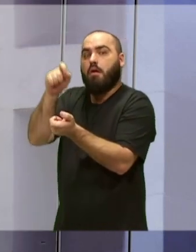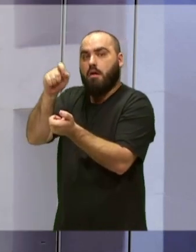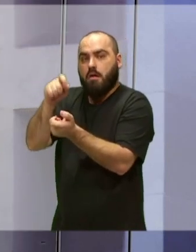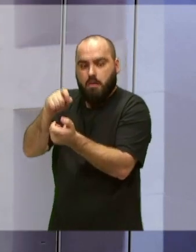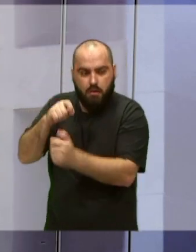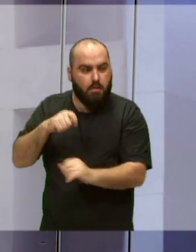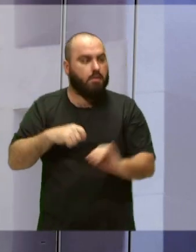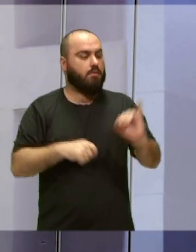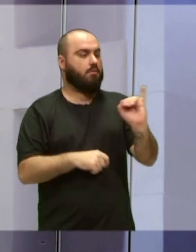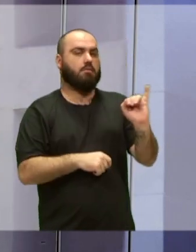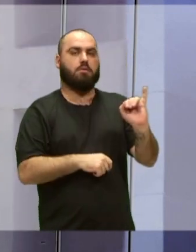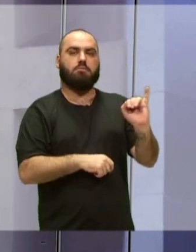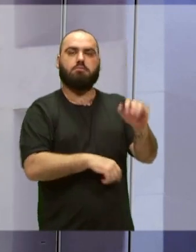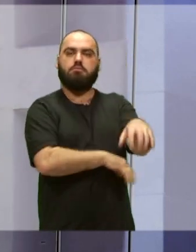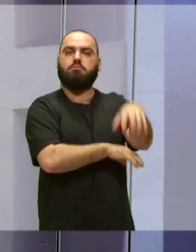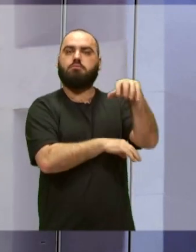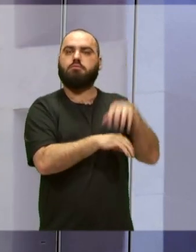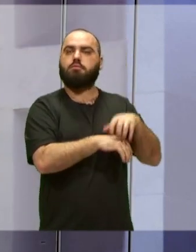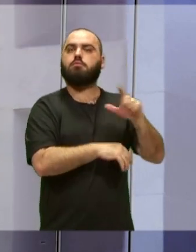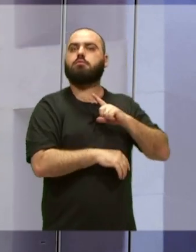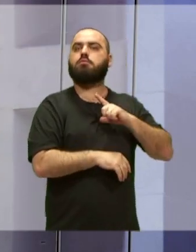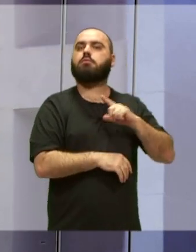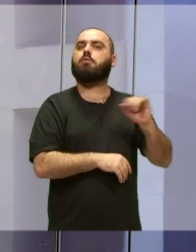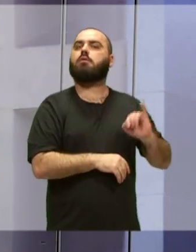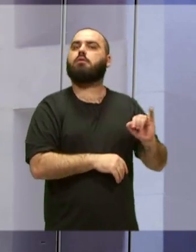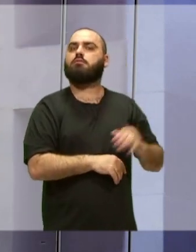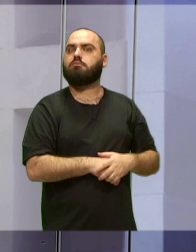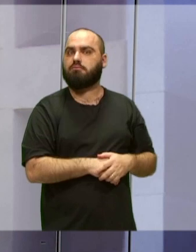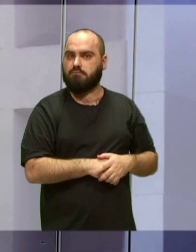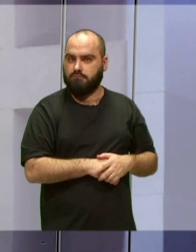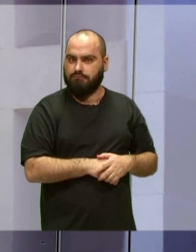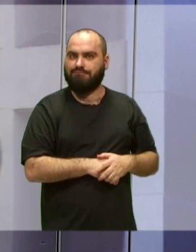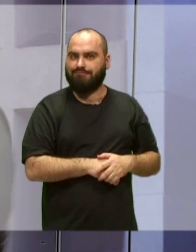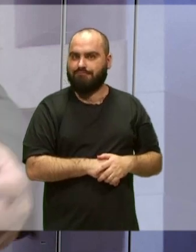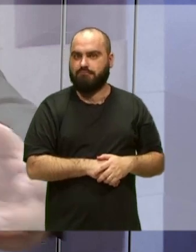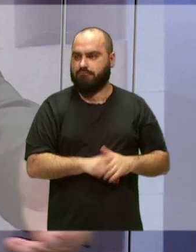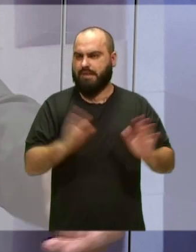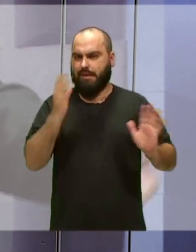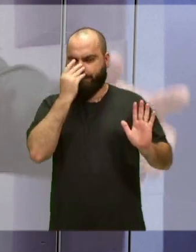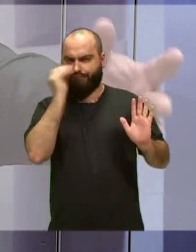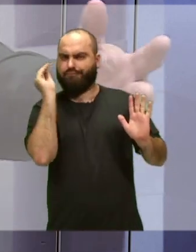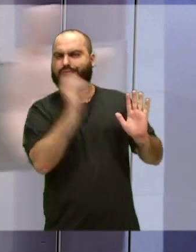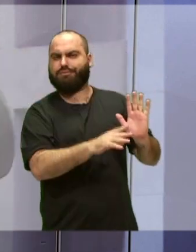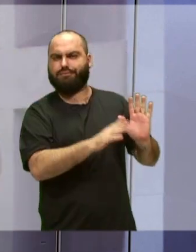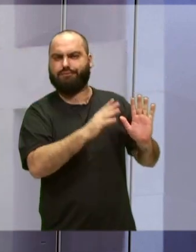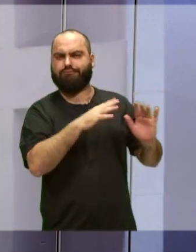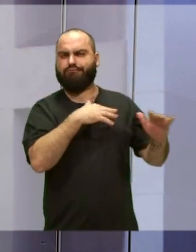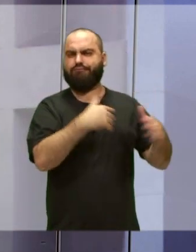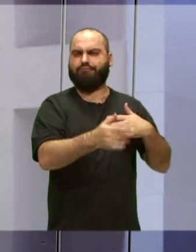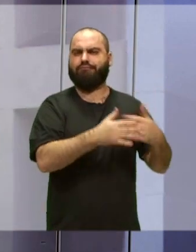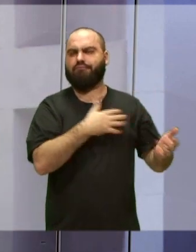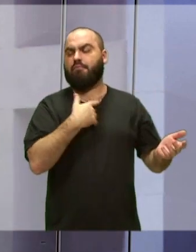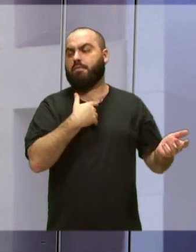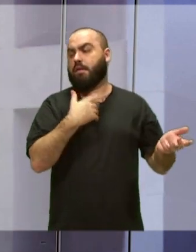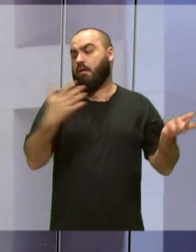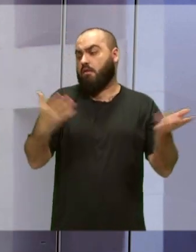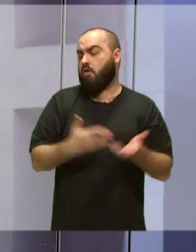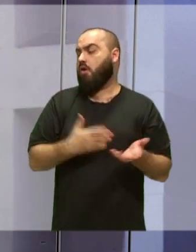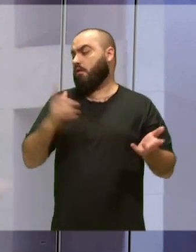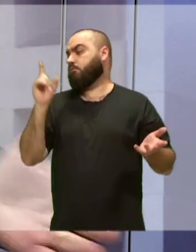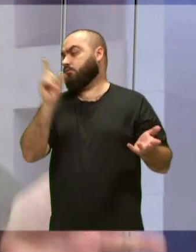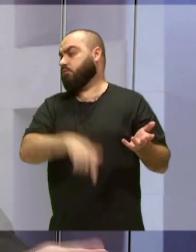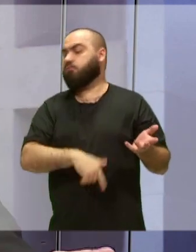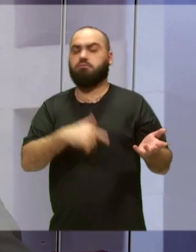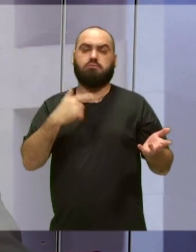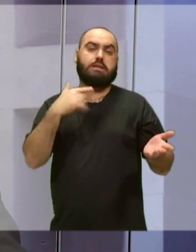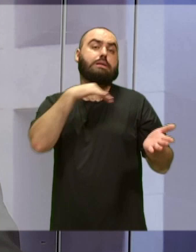uma cidade portuária então para nós é uma honra não dá para tratar desse jeito como se fosse ai eu vou agora tratar como se fosse uma